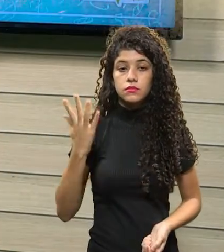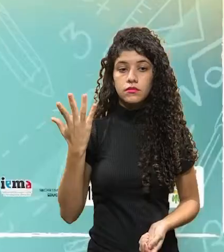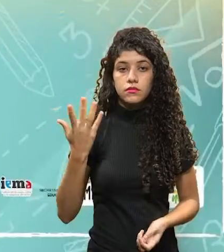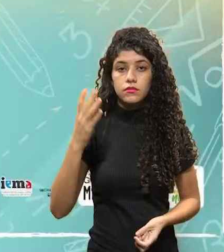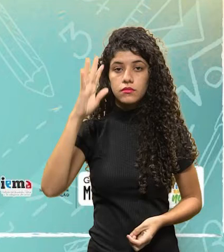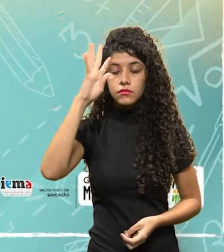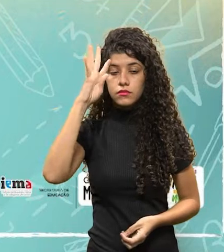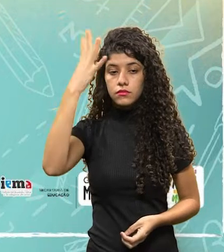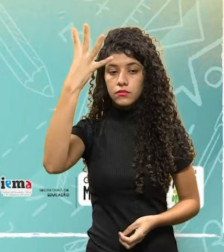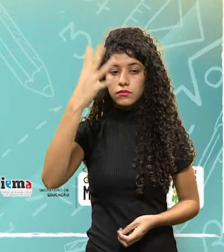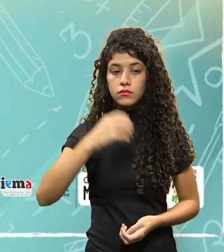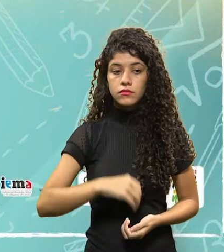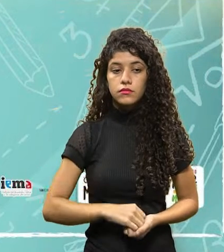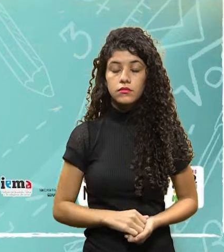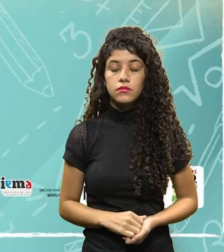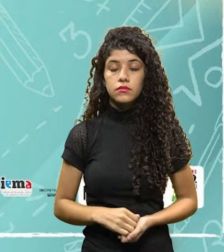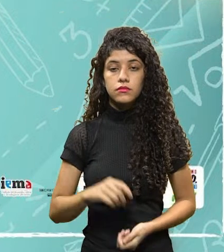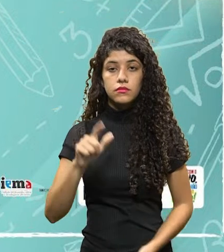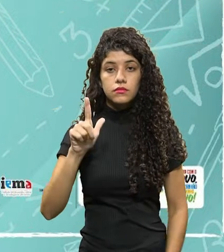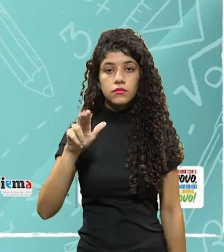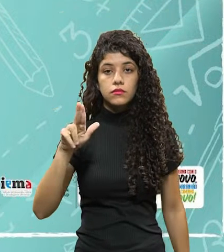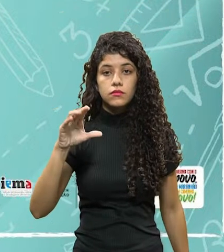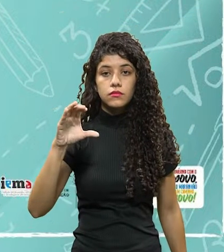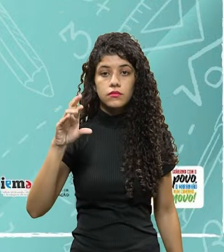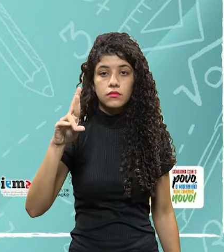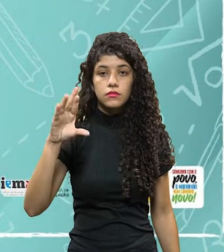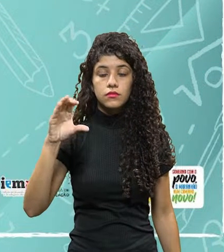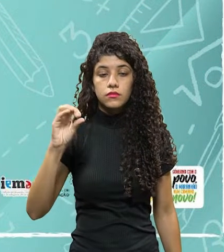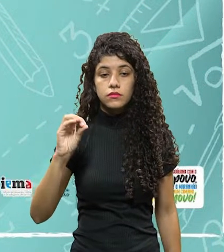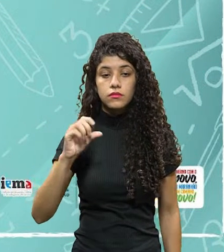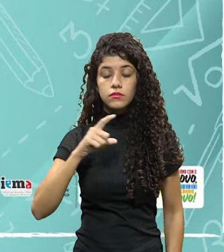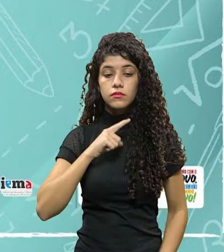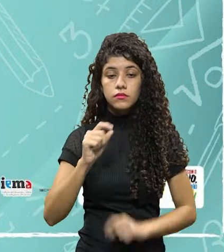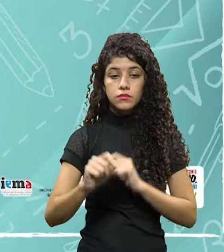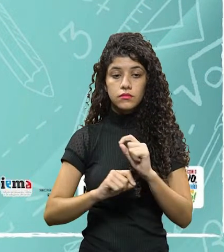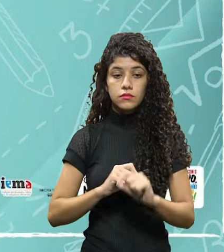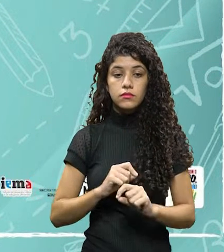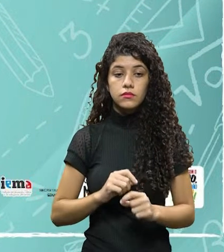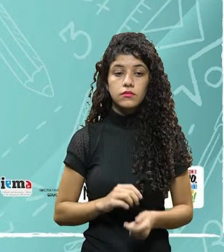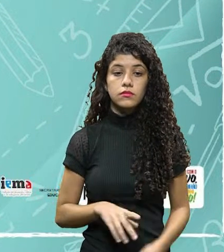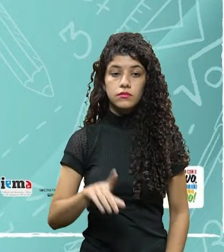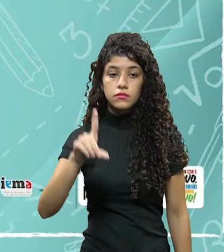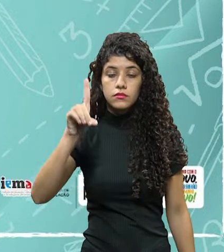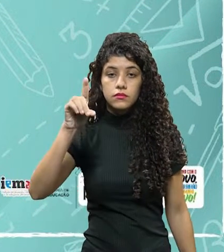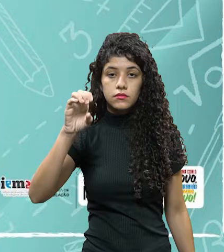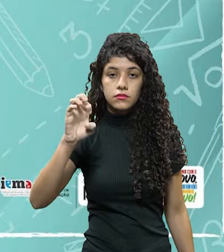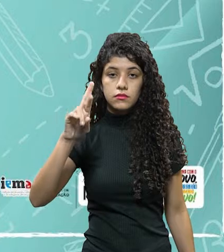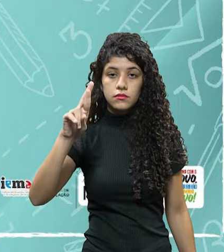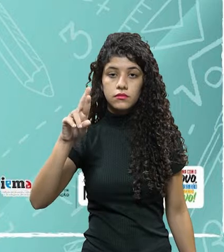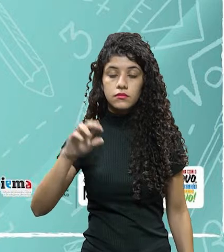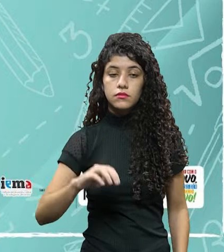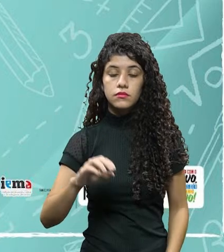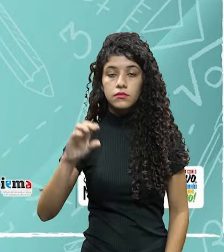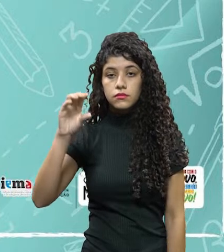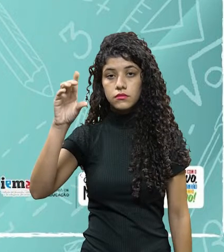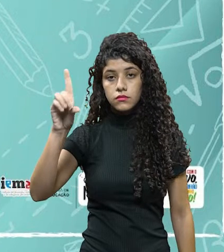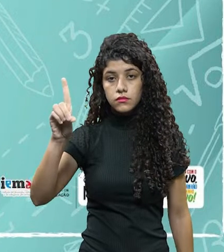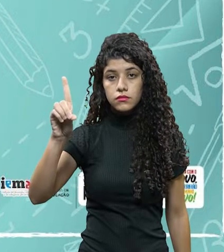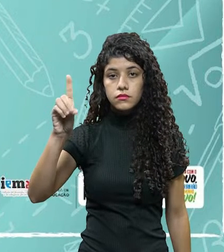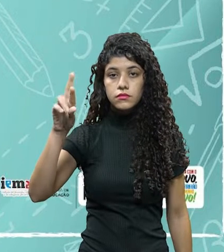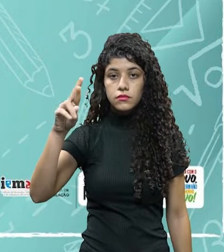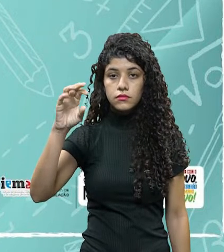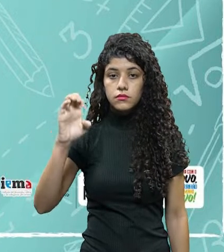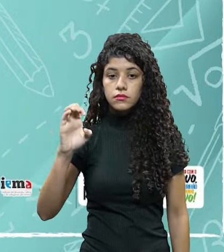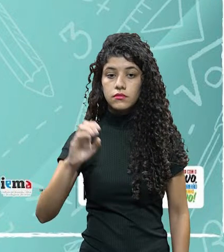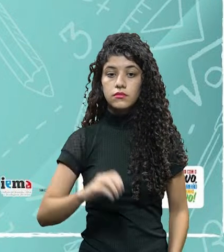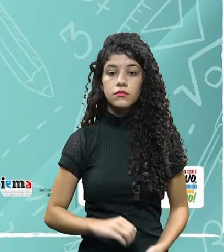resultado. O lucro bruto é o primeiro indicador de desempenho da DRE nas atividades